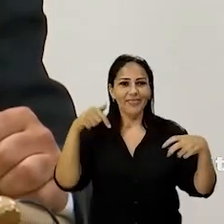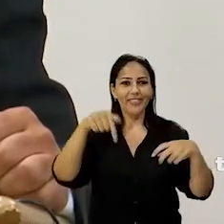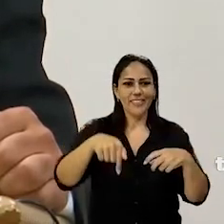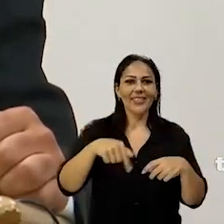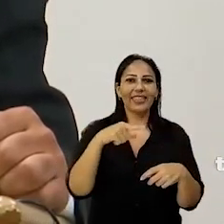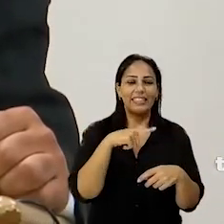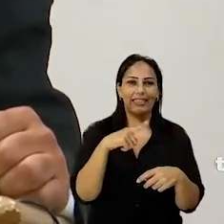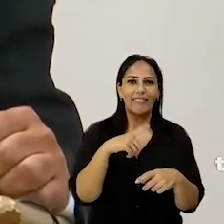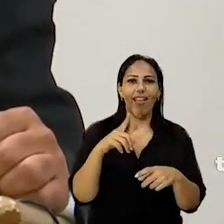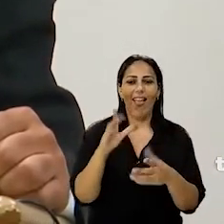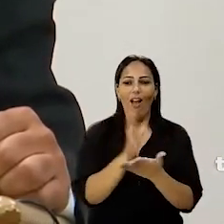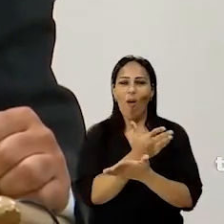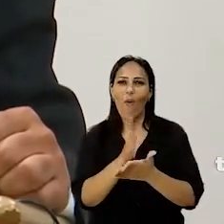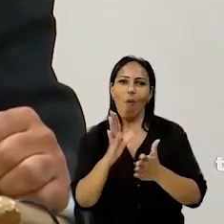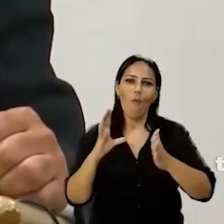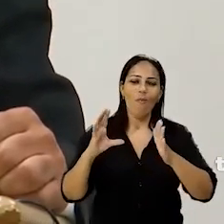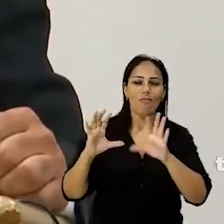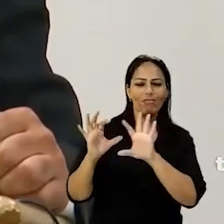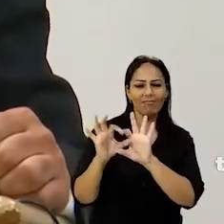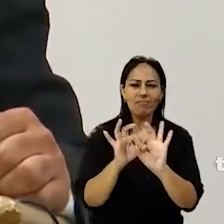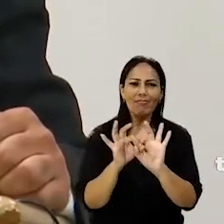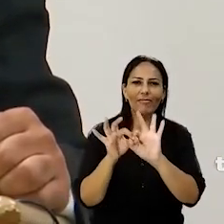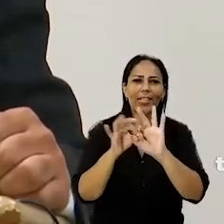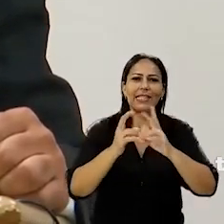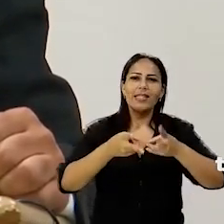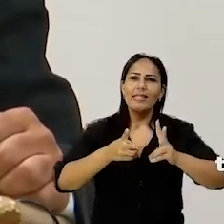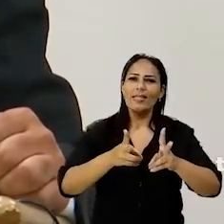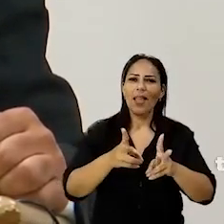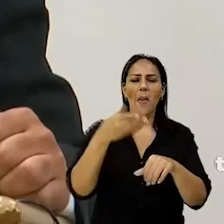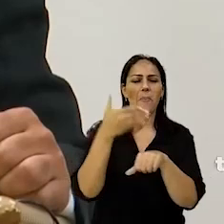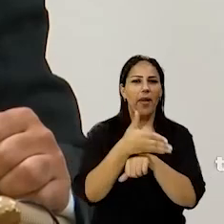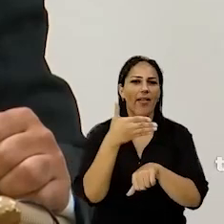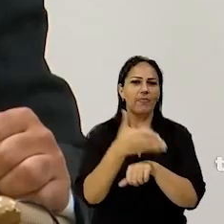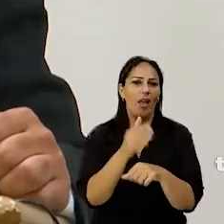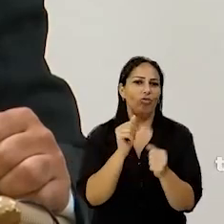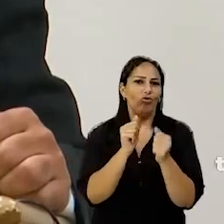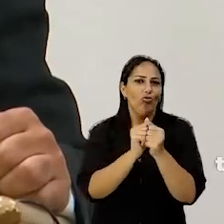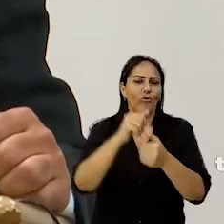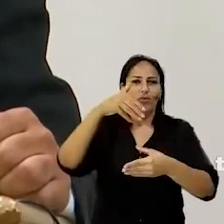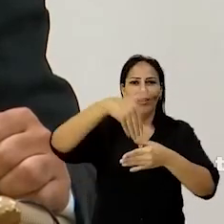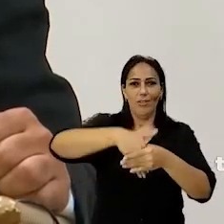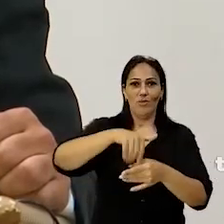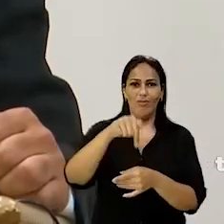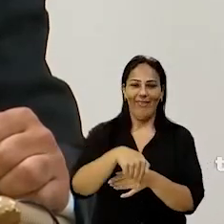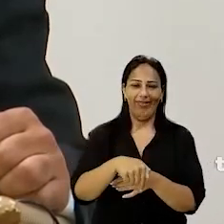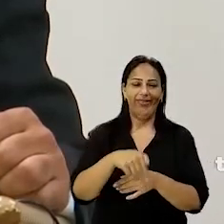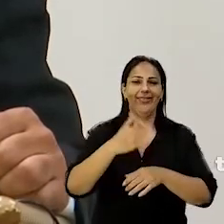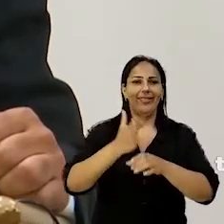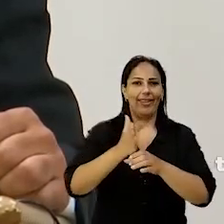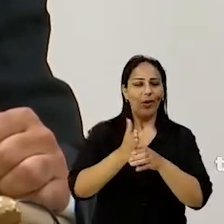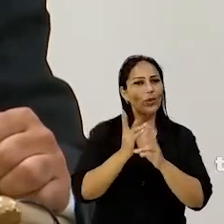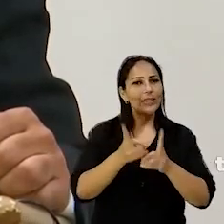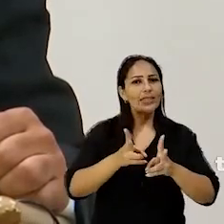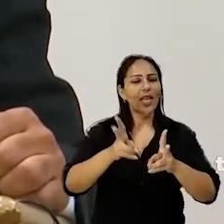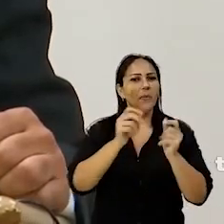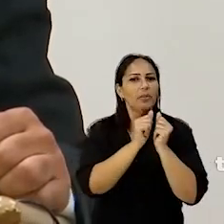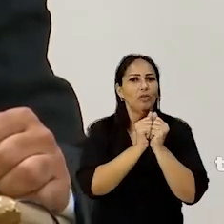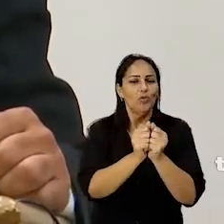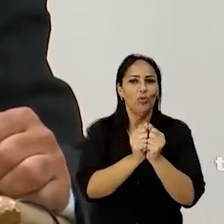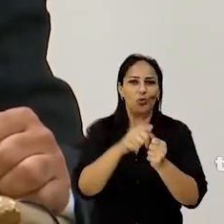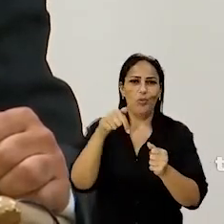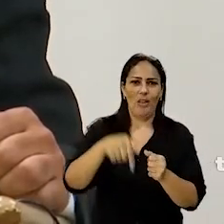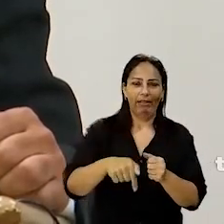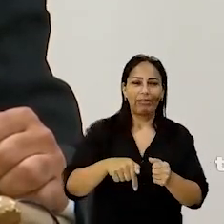existem coligações que sempre participaram junto da eleição de Caicó, que sempre participaram junto